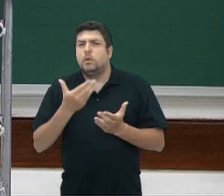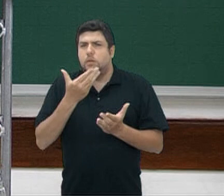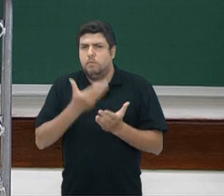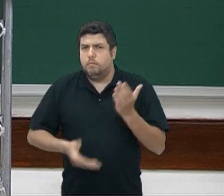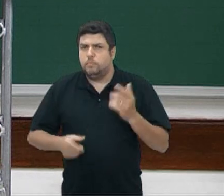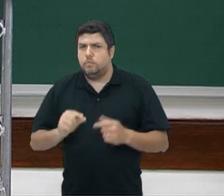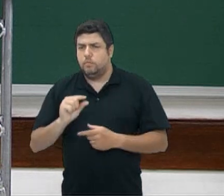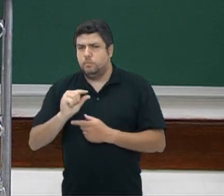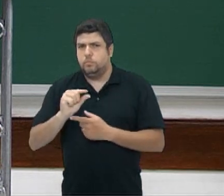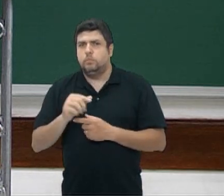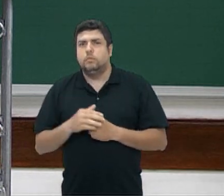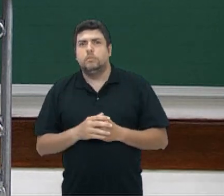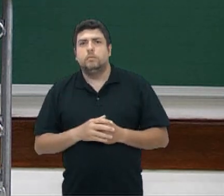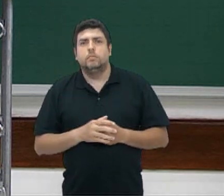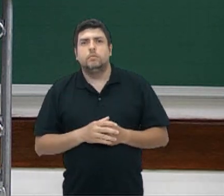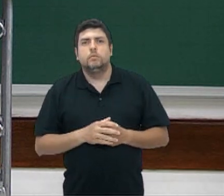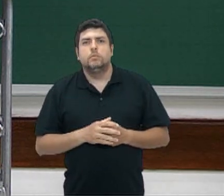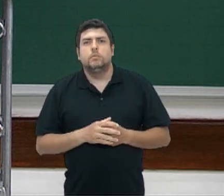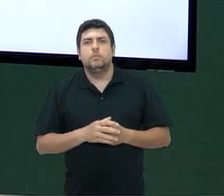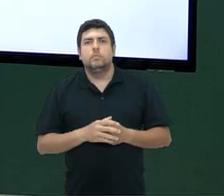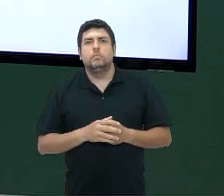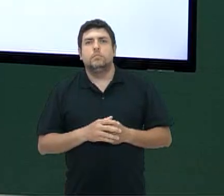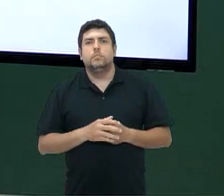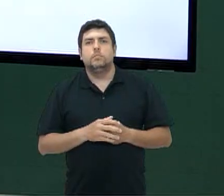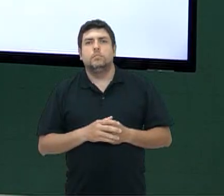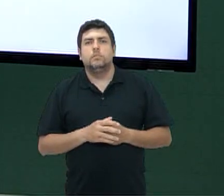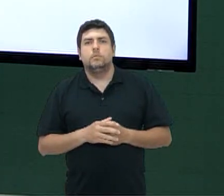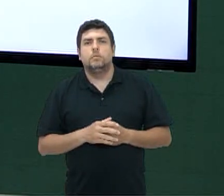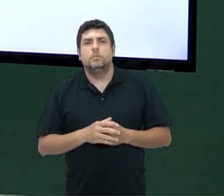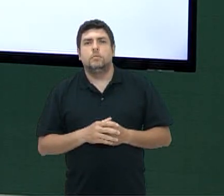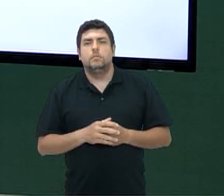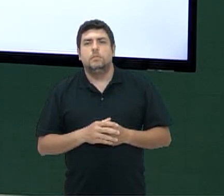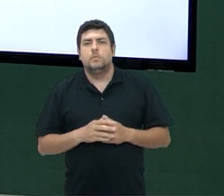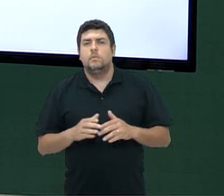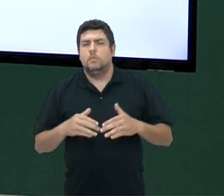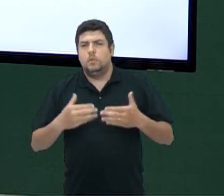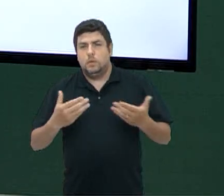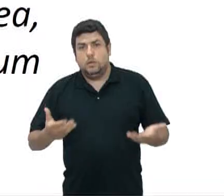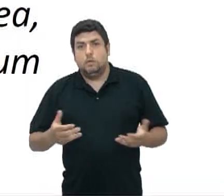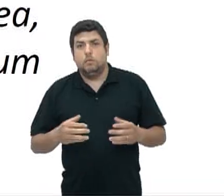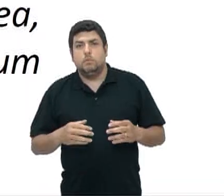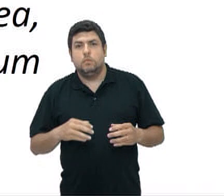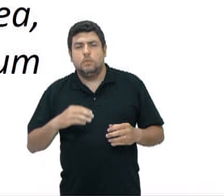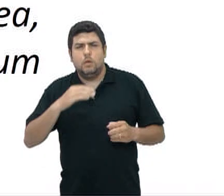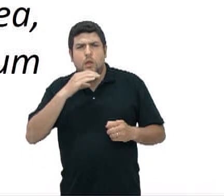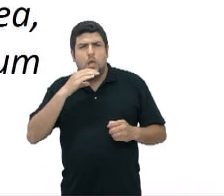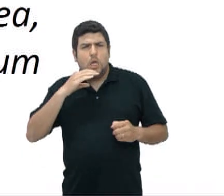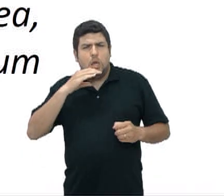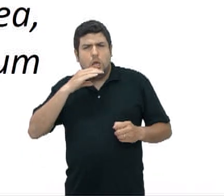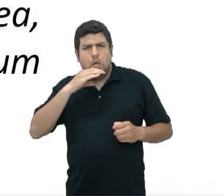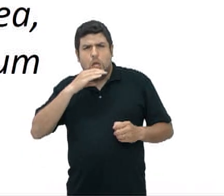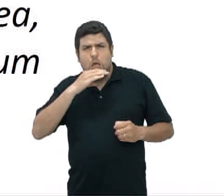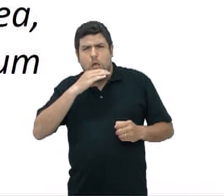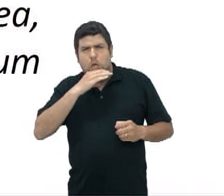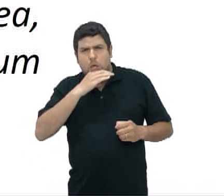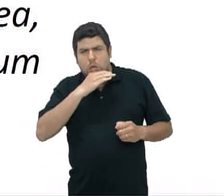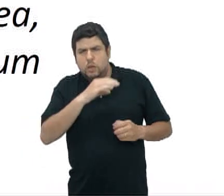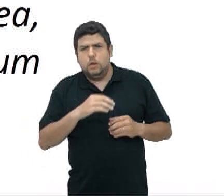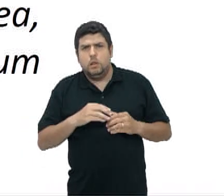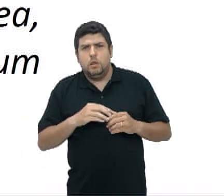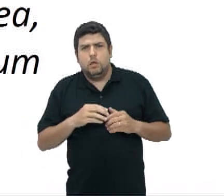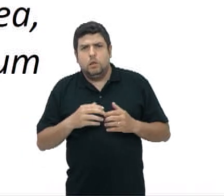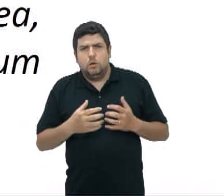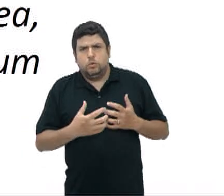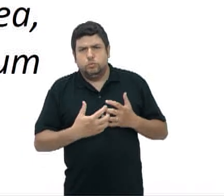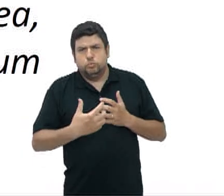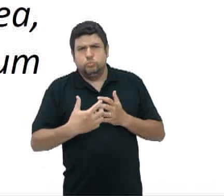Me acompanhem na tela novamente. Temos aqui, ó, o calor não pode fluir de forma espontânea de